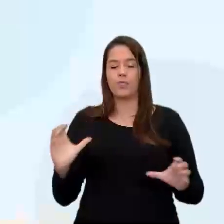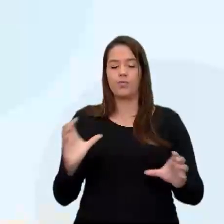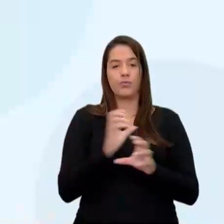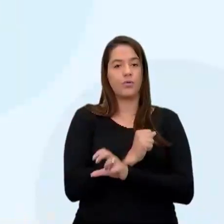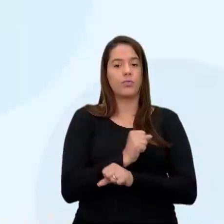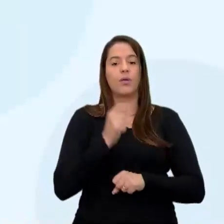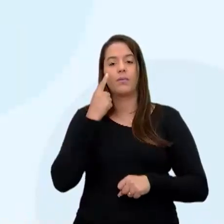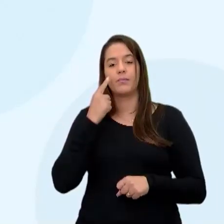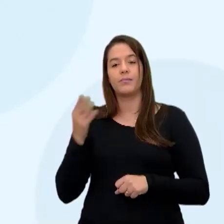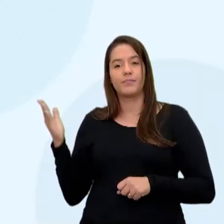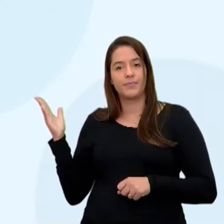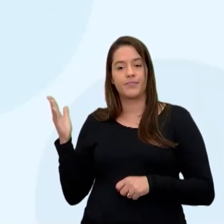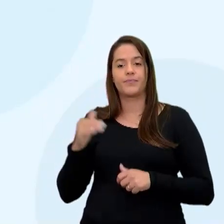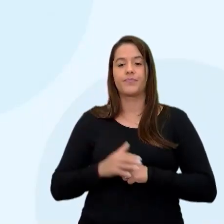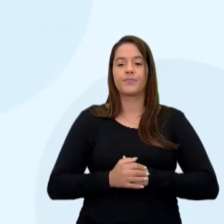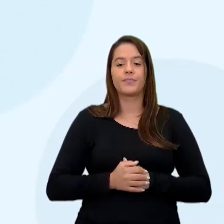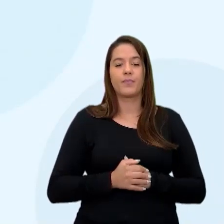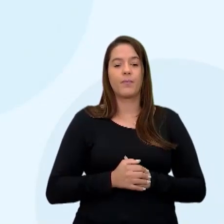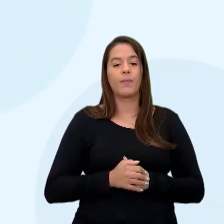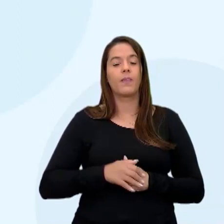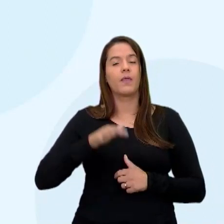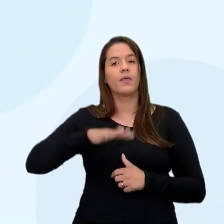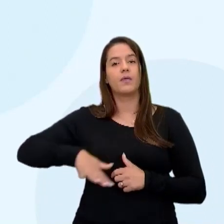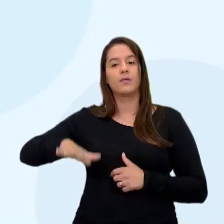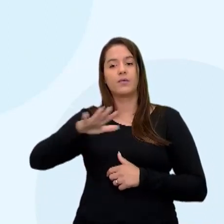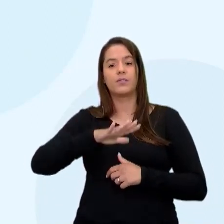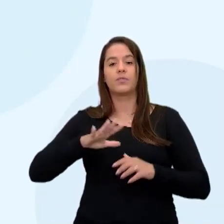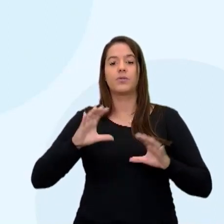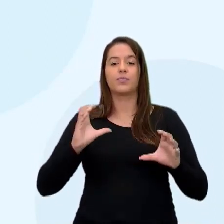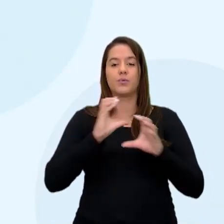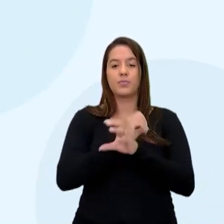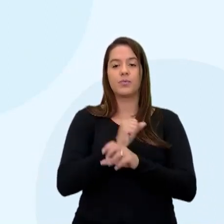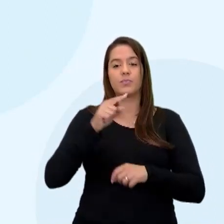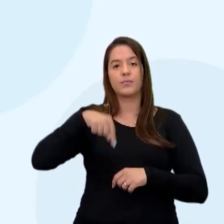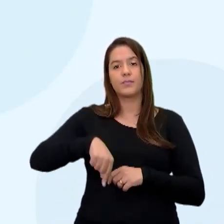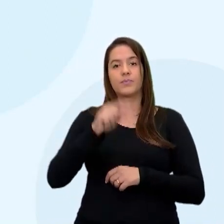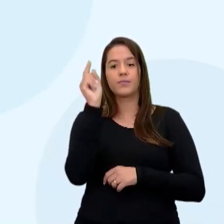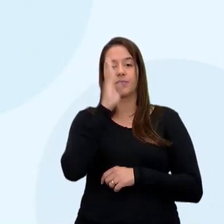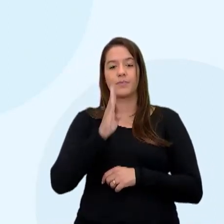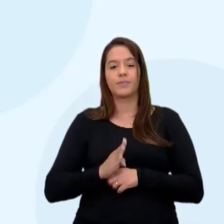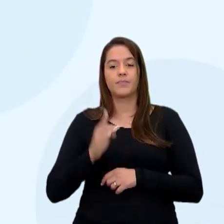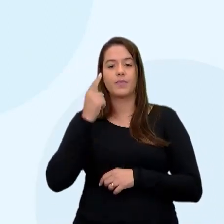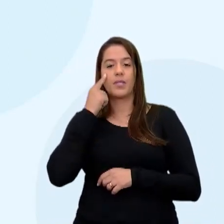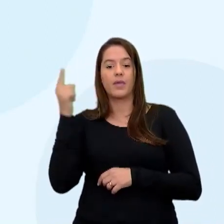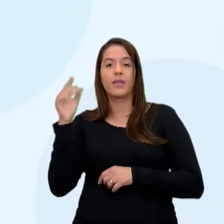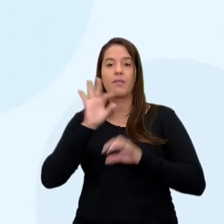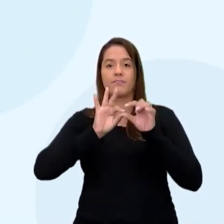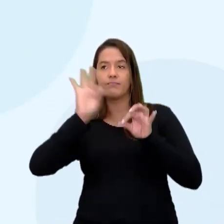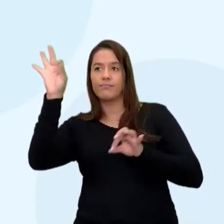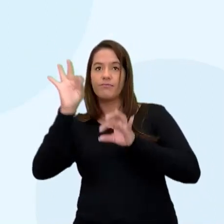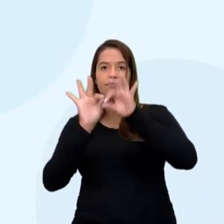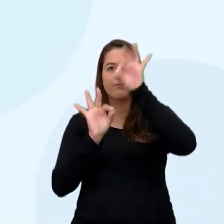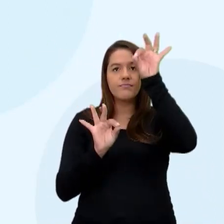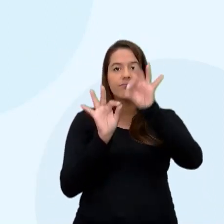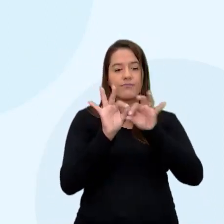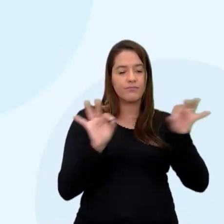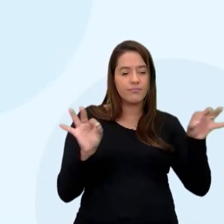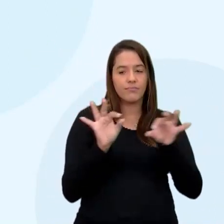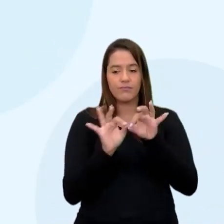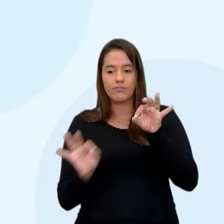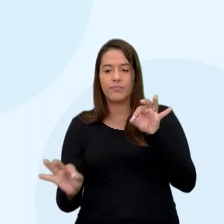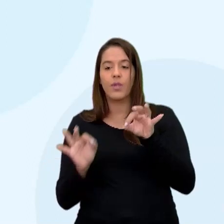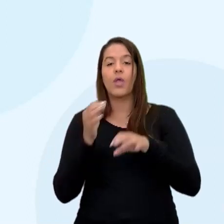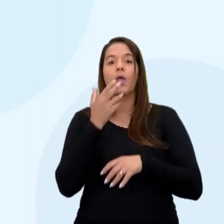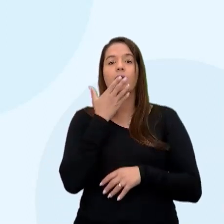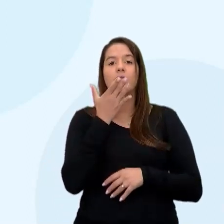região urbana do Brasil. A rede urbana do Brasil estava lá. Então, as linhas aí, elas vão mostrando pelas cores, né? Por exemplo,